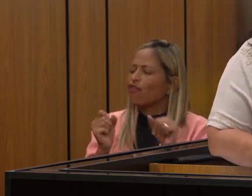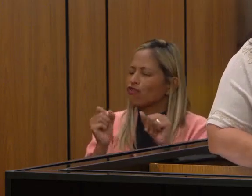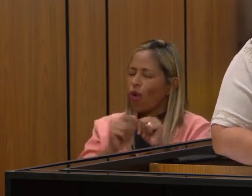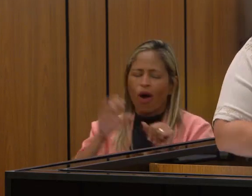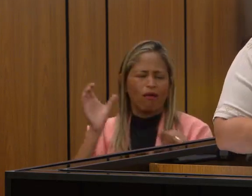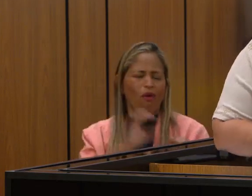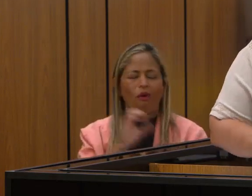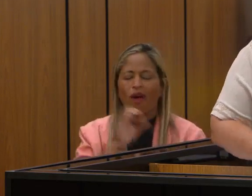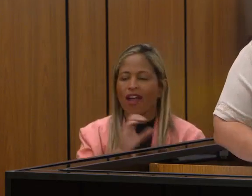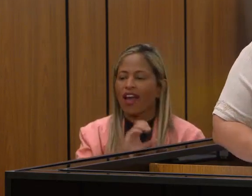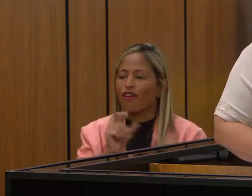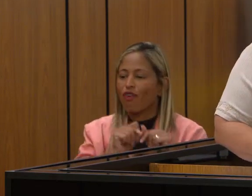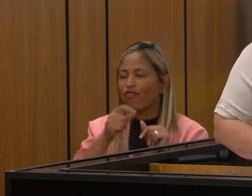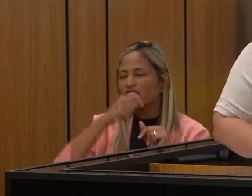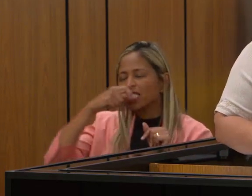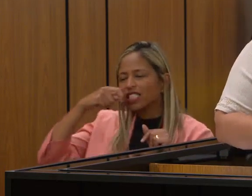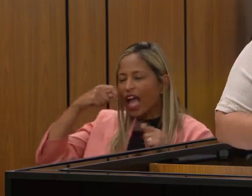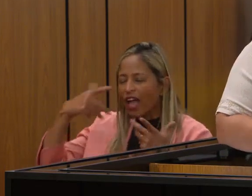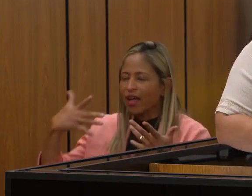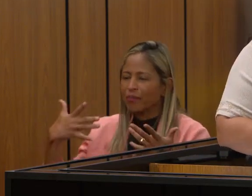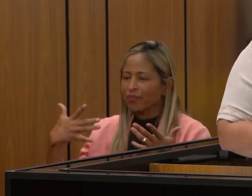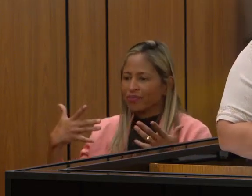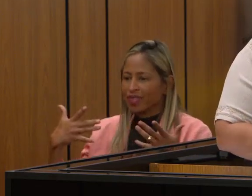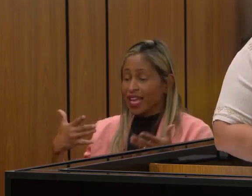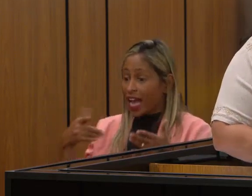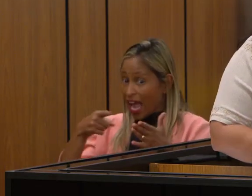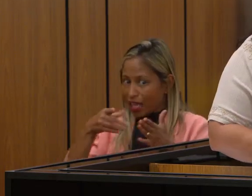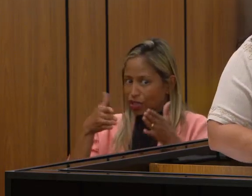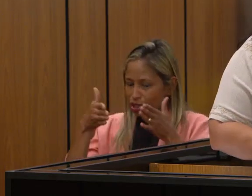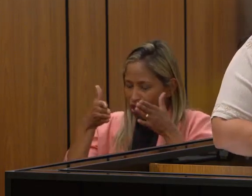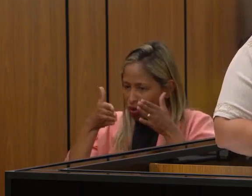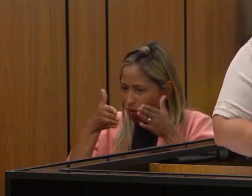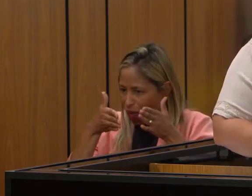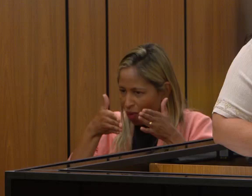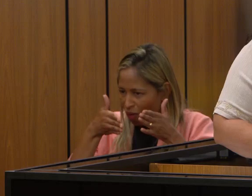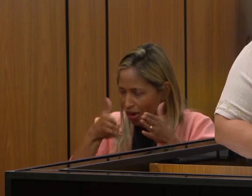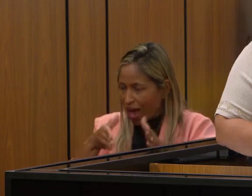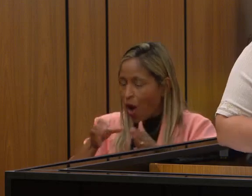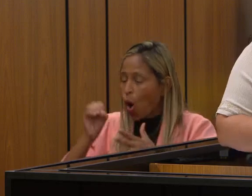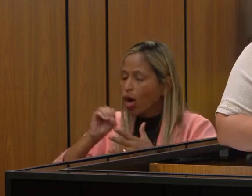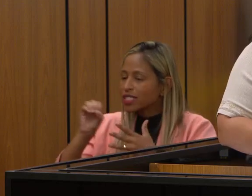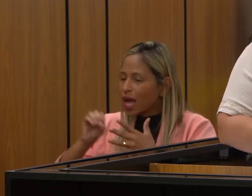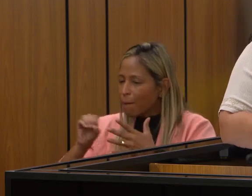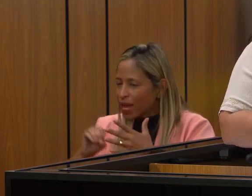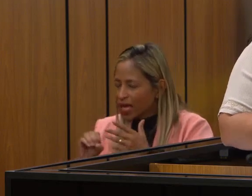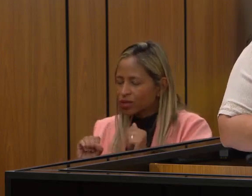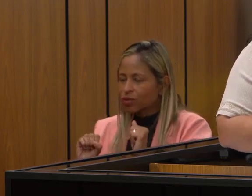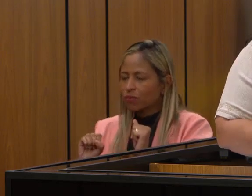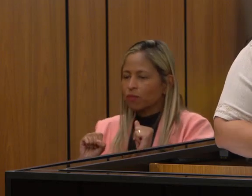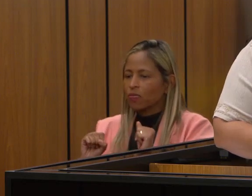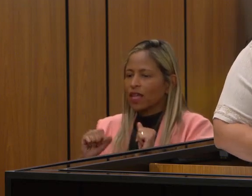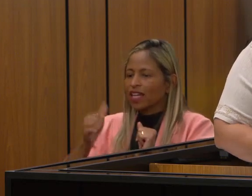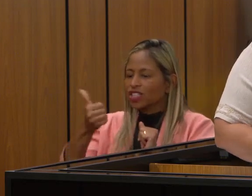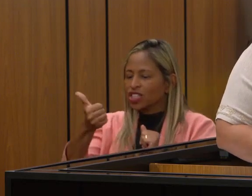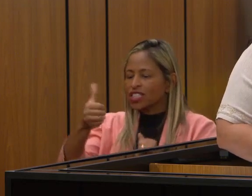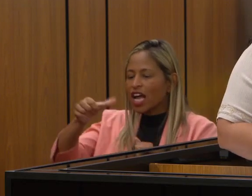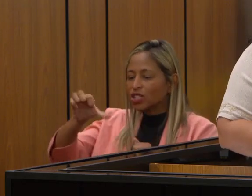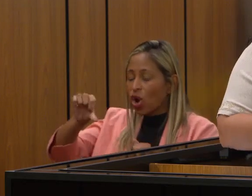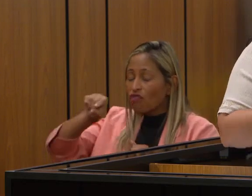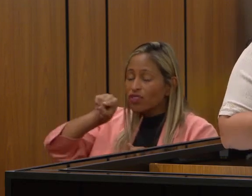vou correr lá e vou fazer aí eu cheguei lá o meu orçamento ficou em